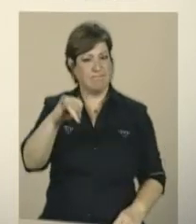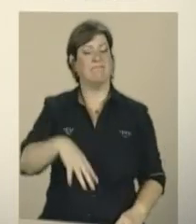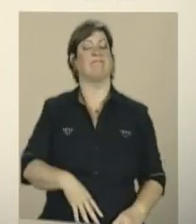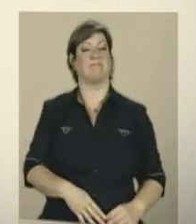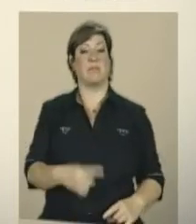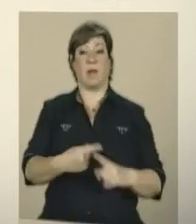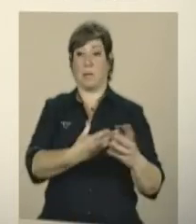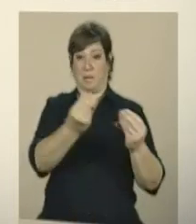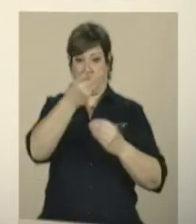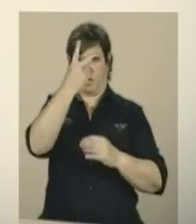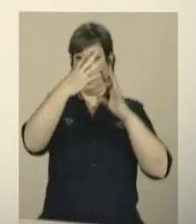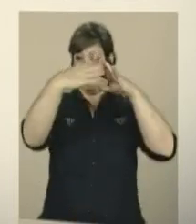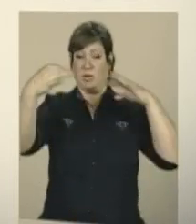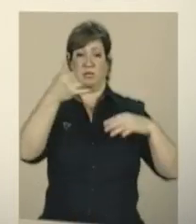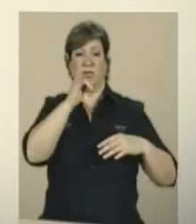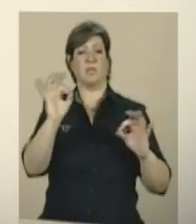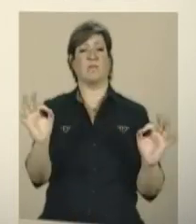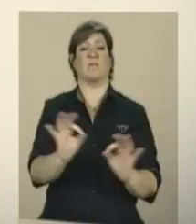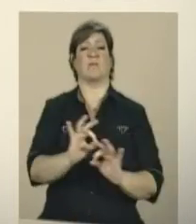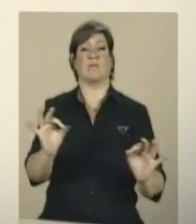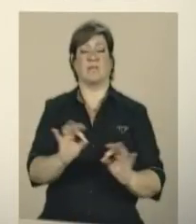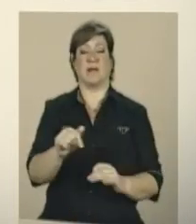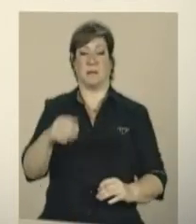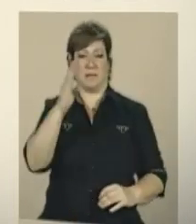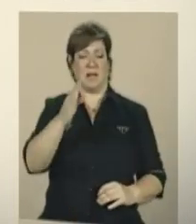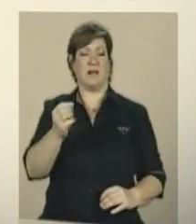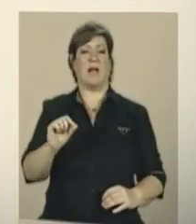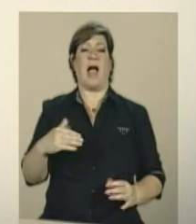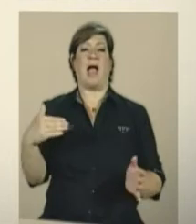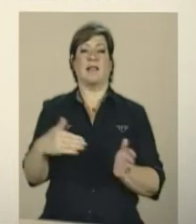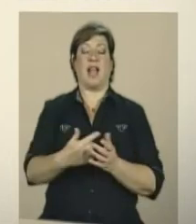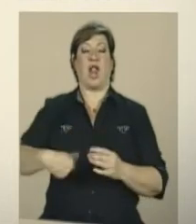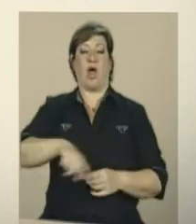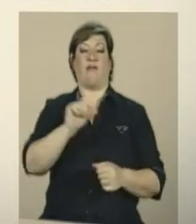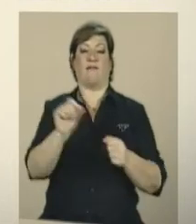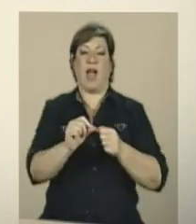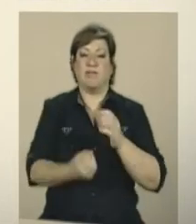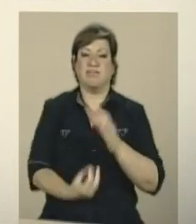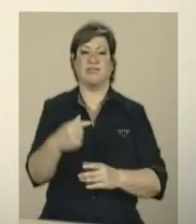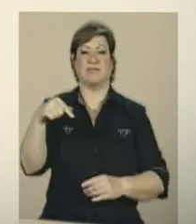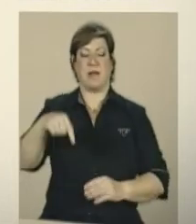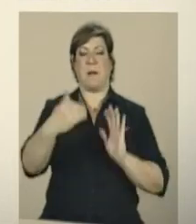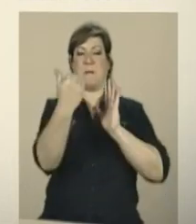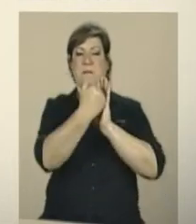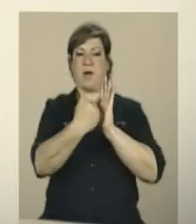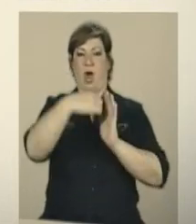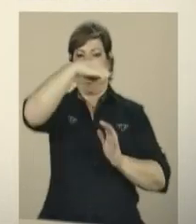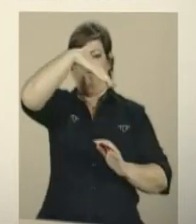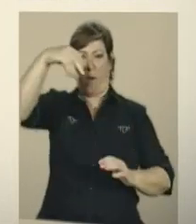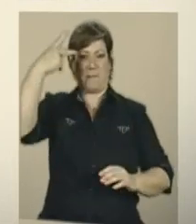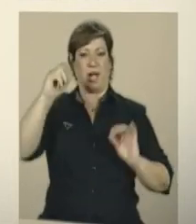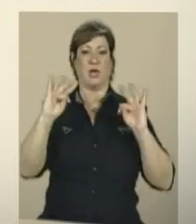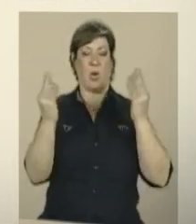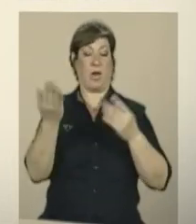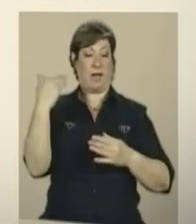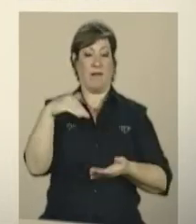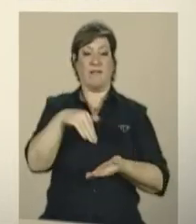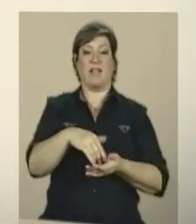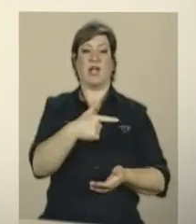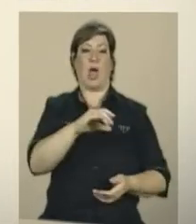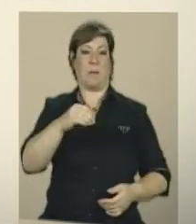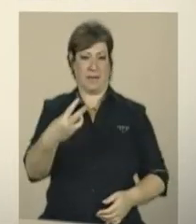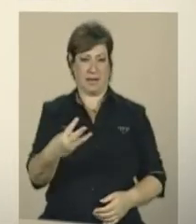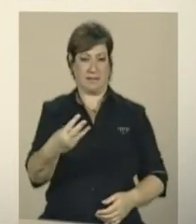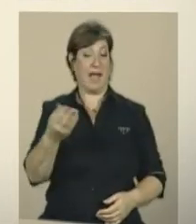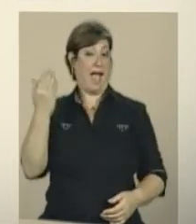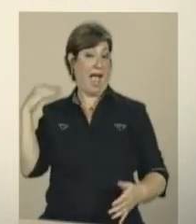energia Sem Luz elétrica no Brasil até criarmos o luz para todos no final de 2003 de lá para